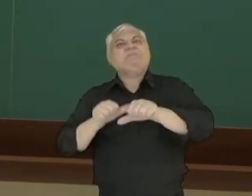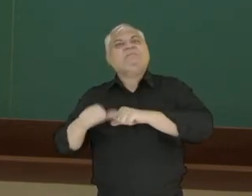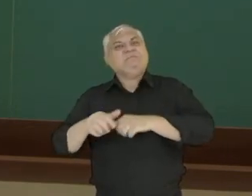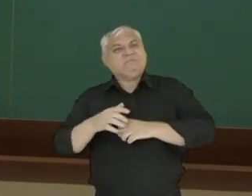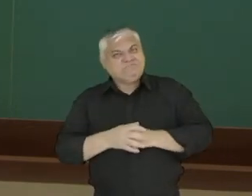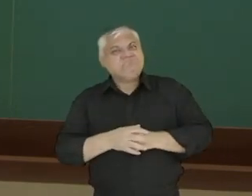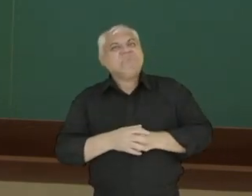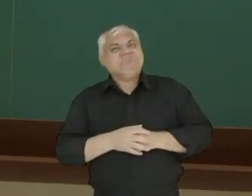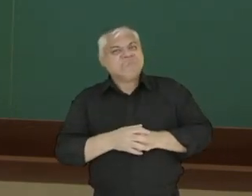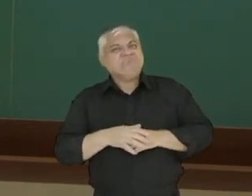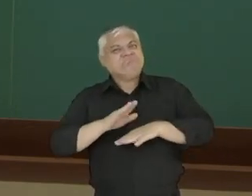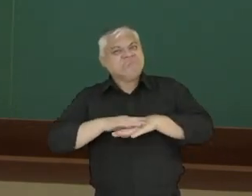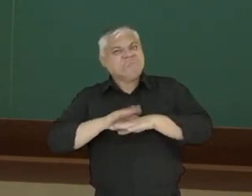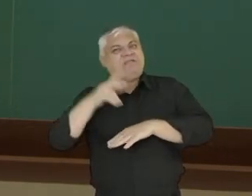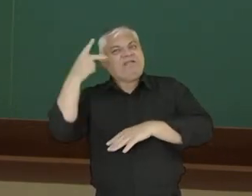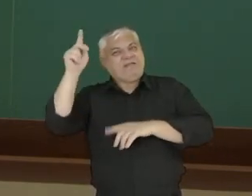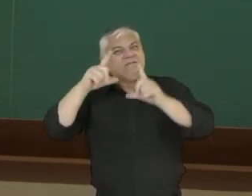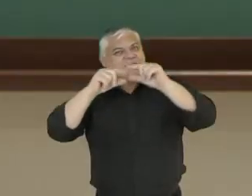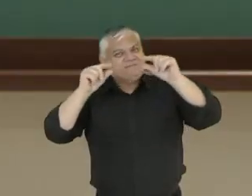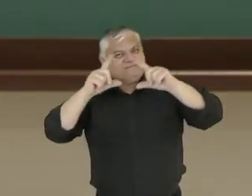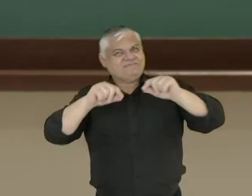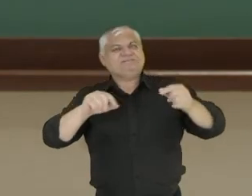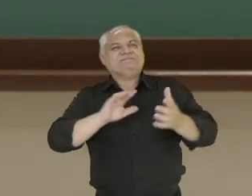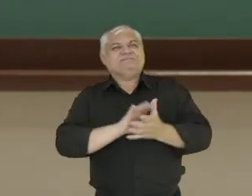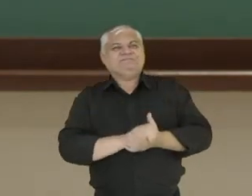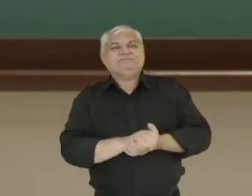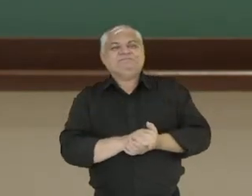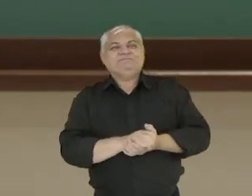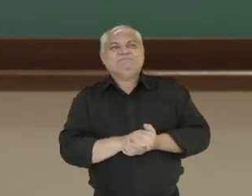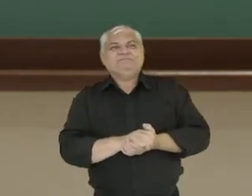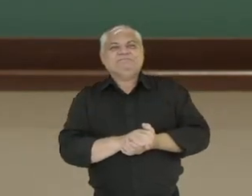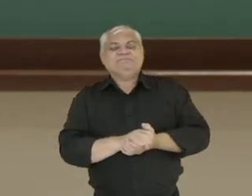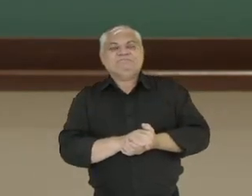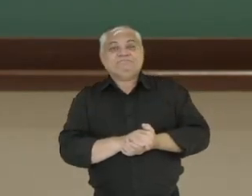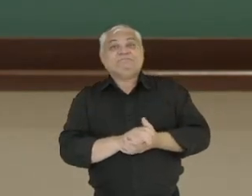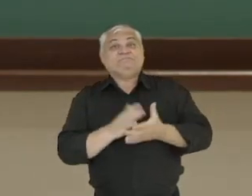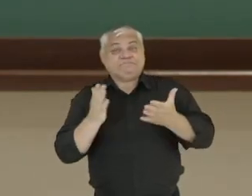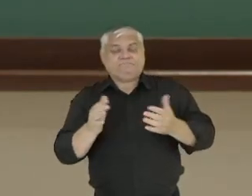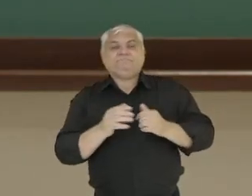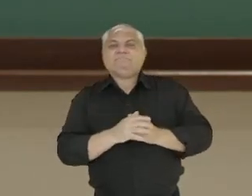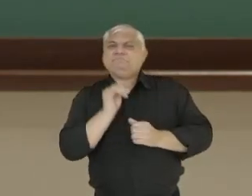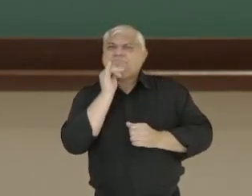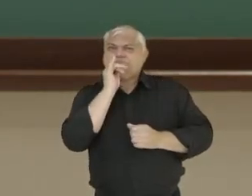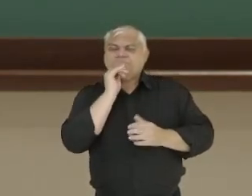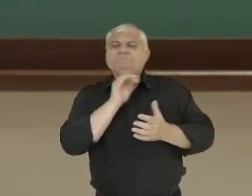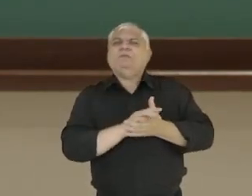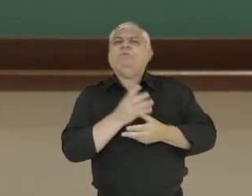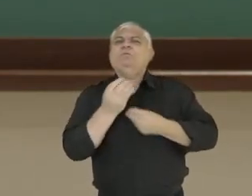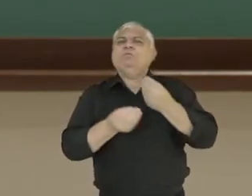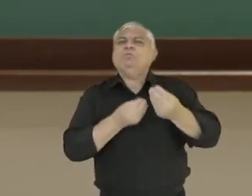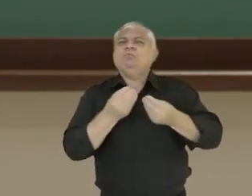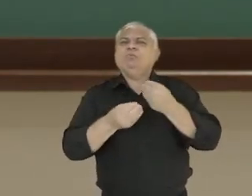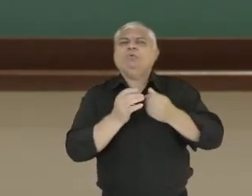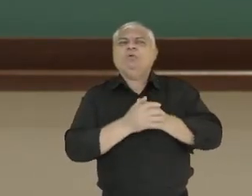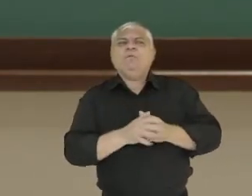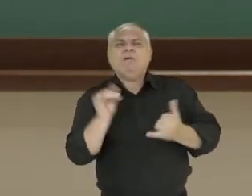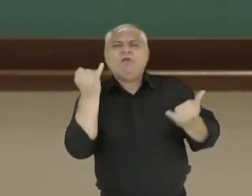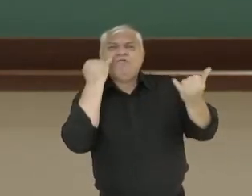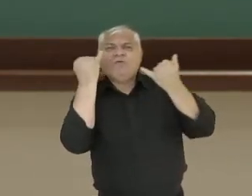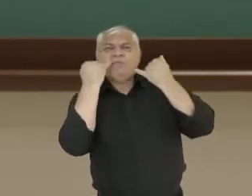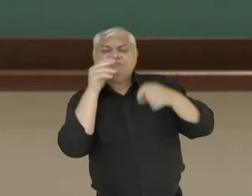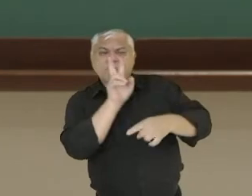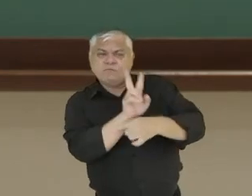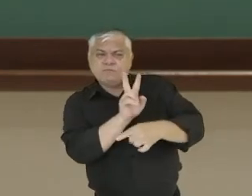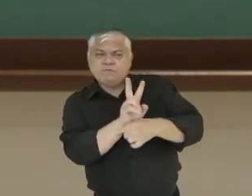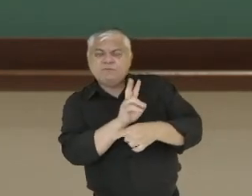na paisagem urbana de Brasília. Ao falarmos do processamento e do gerenciamento dessas informações, a gente tem